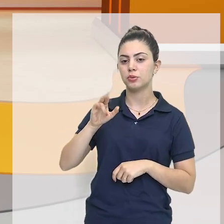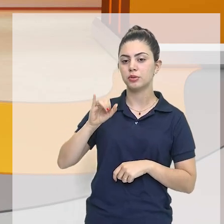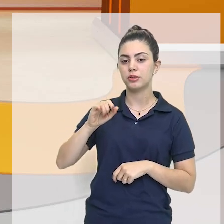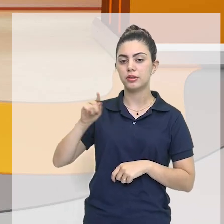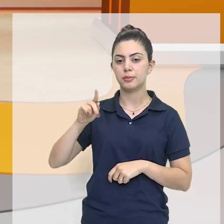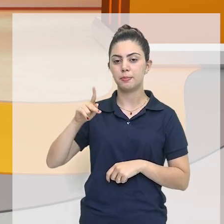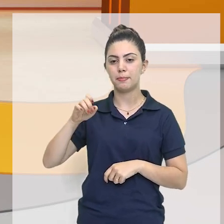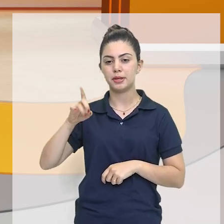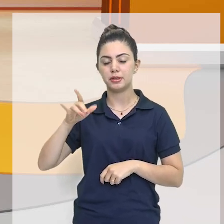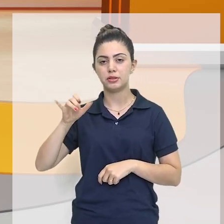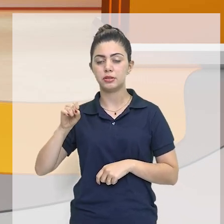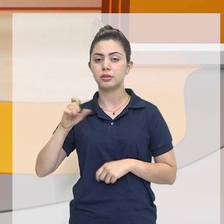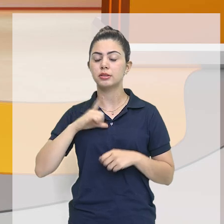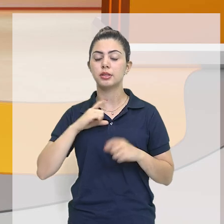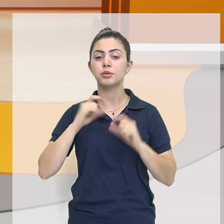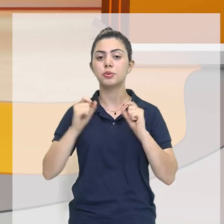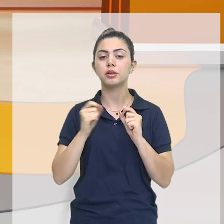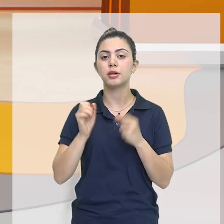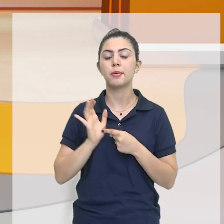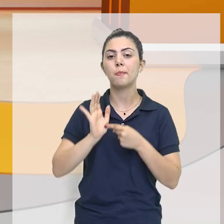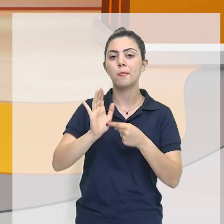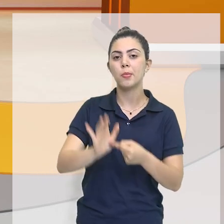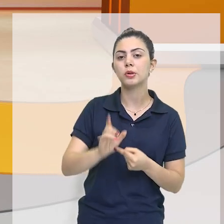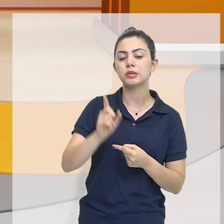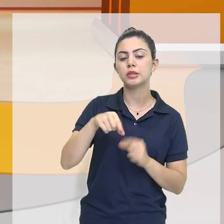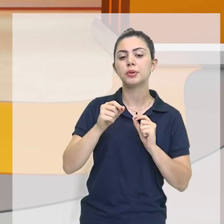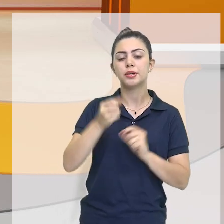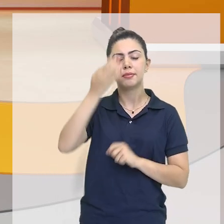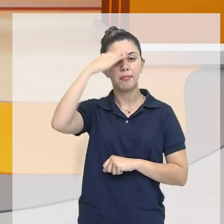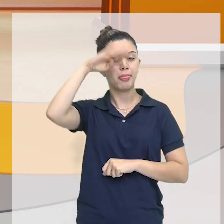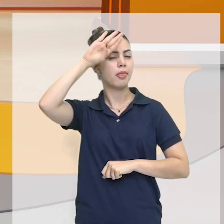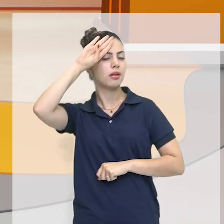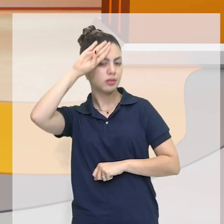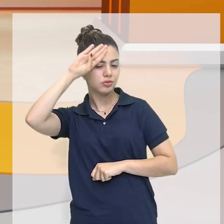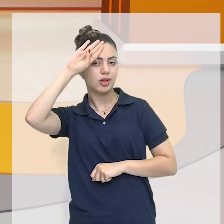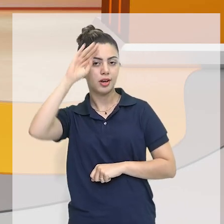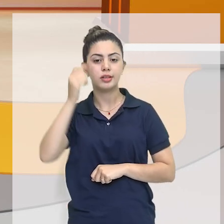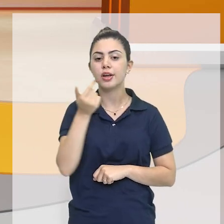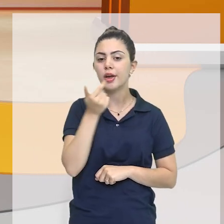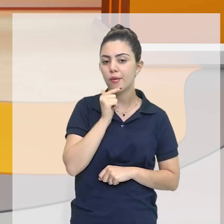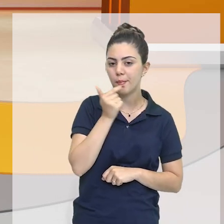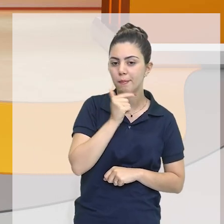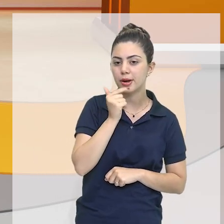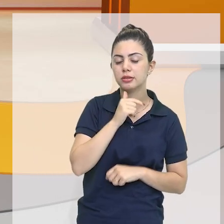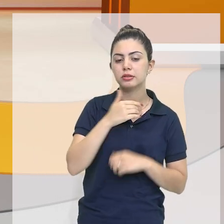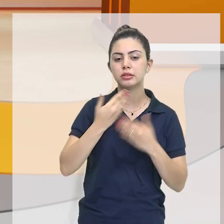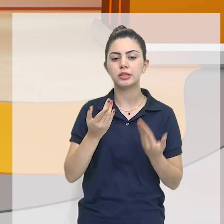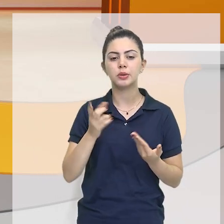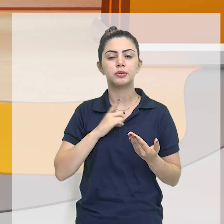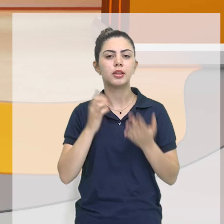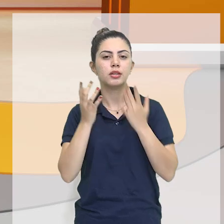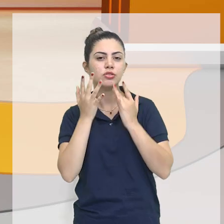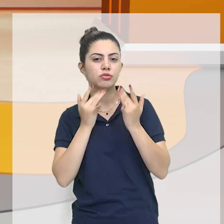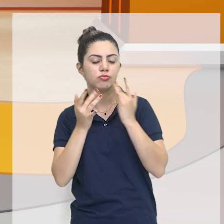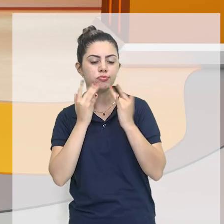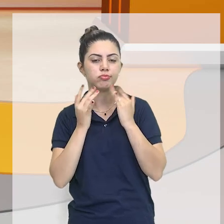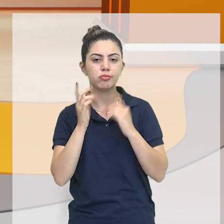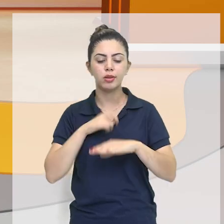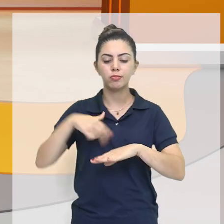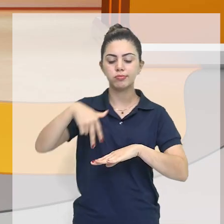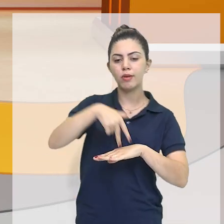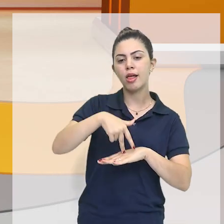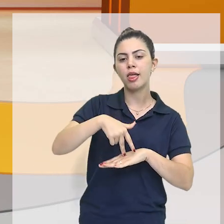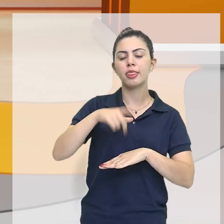de tragédia e comédia, né? Essas formas de contar histórias no palco e continua